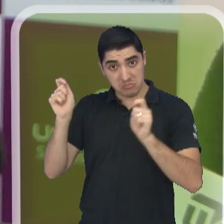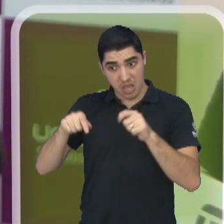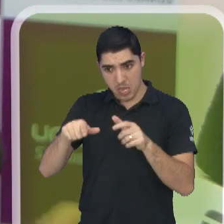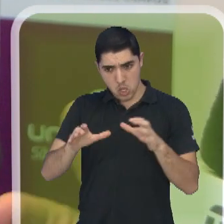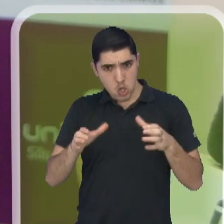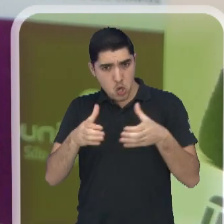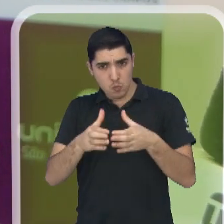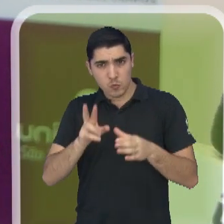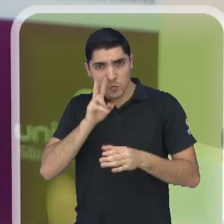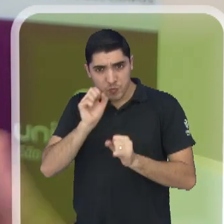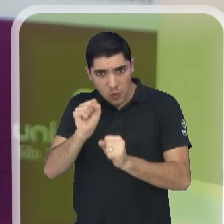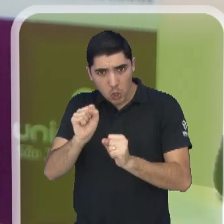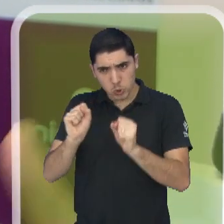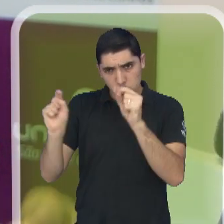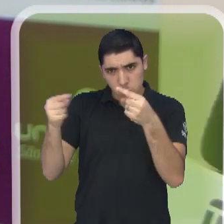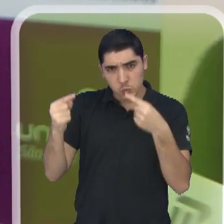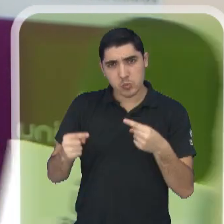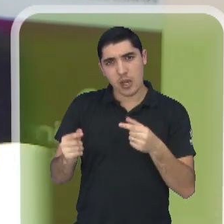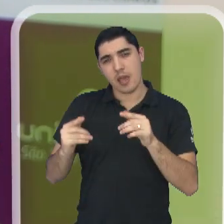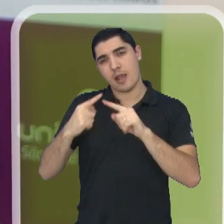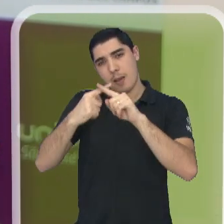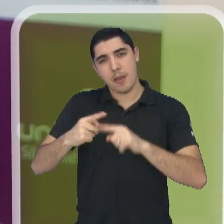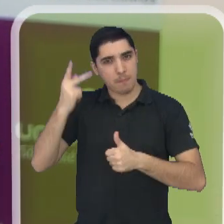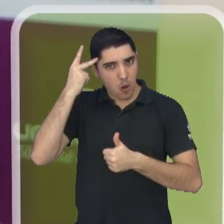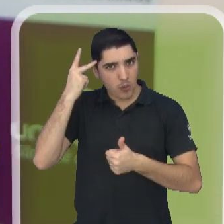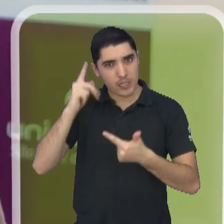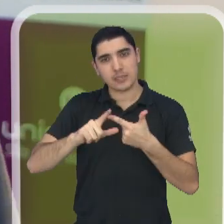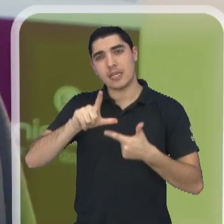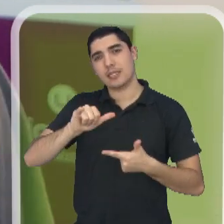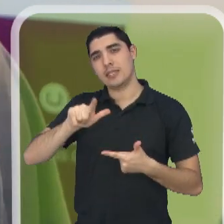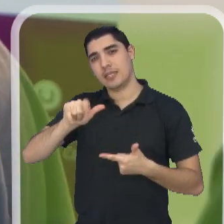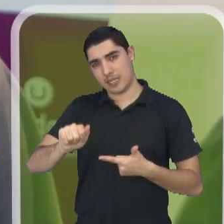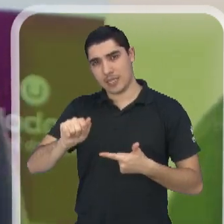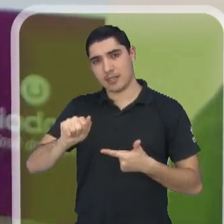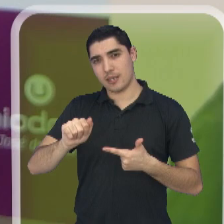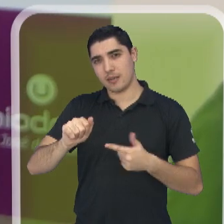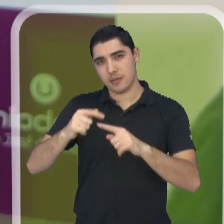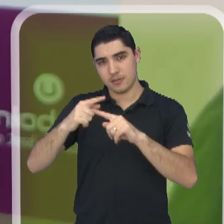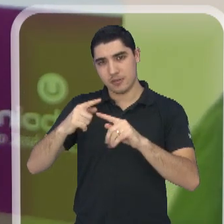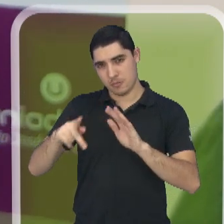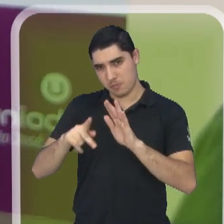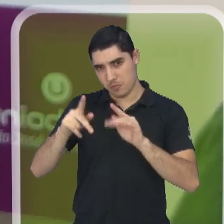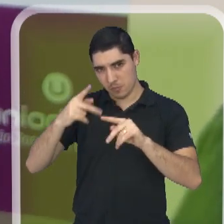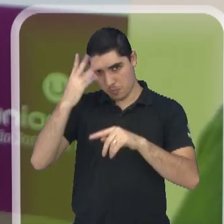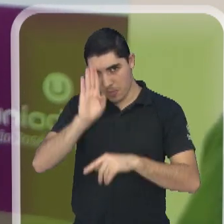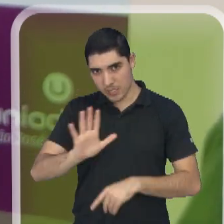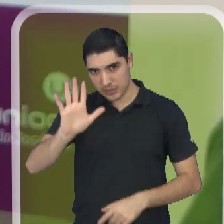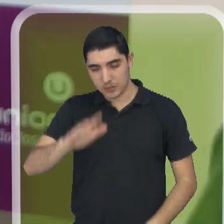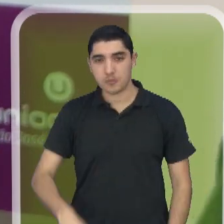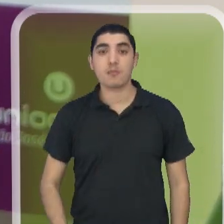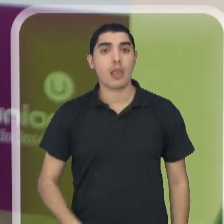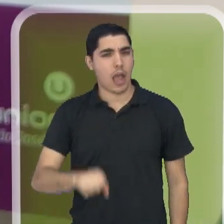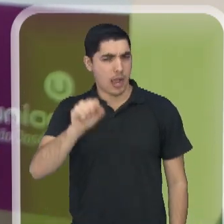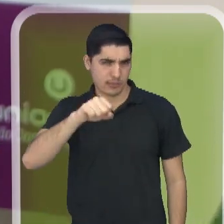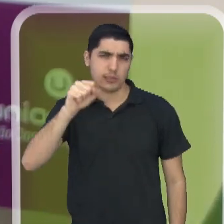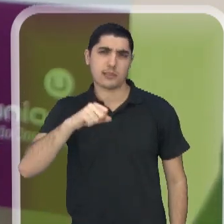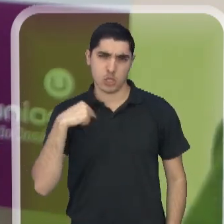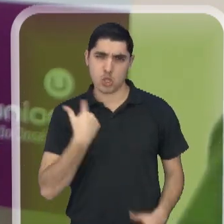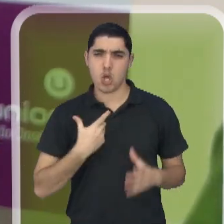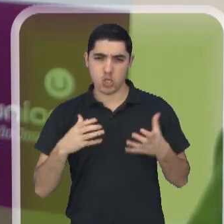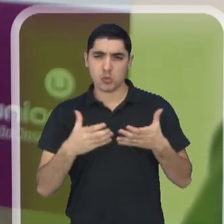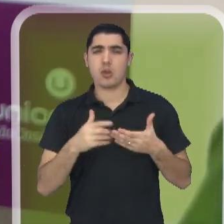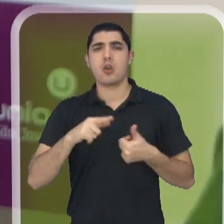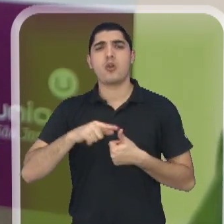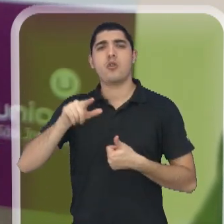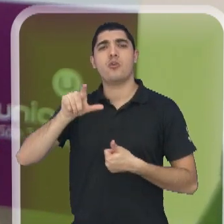competitivo, brigando pelas cabeças, tanto no Paulista quanto na Superliga. Ah, sim. Uma equipe bem mais competitiva. Torcemos o Felipe Roque,